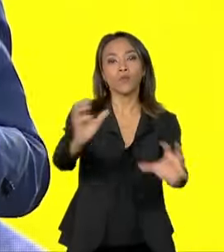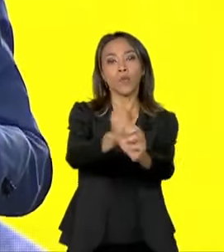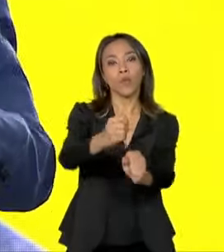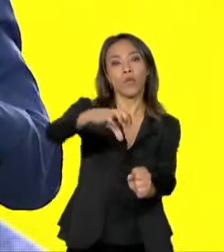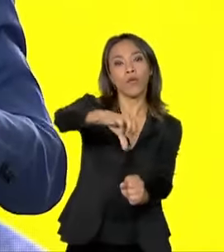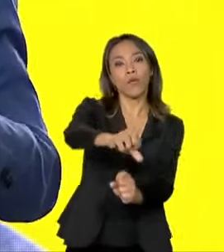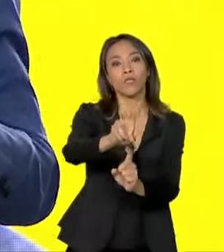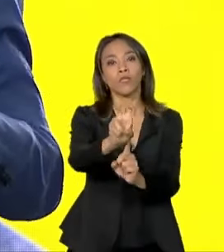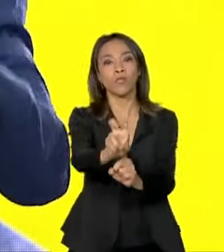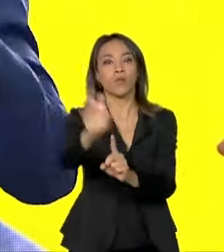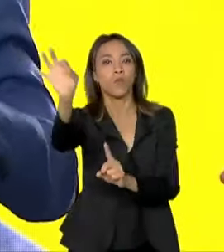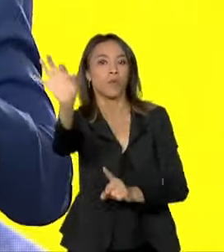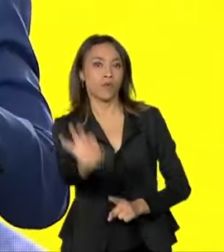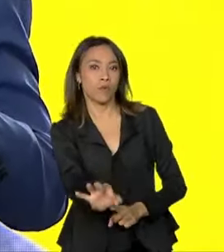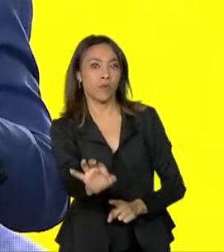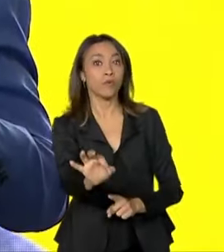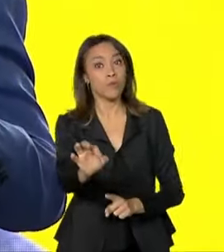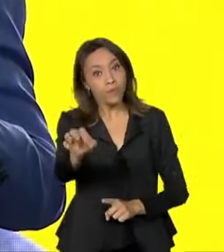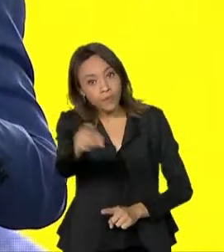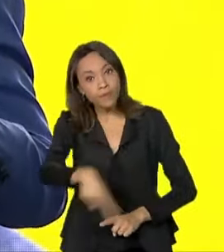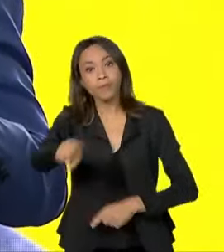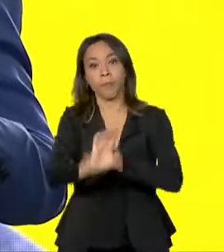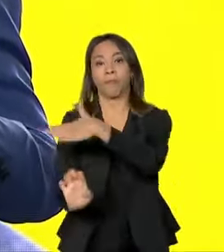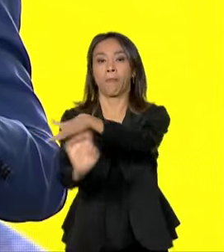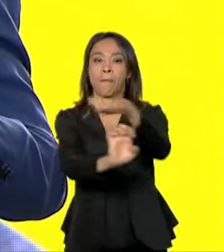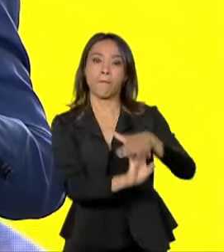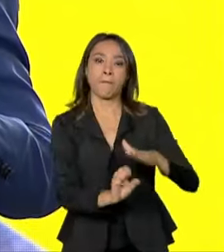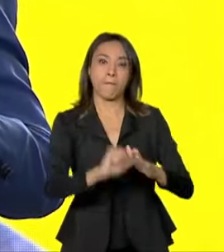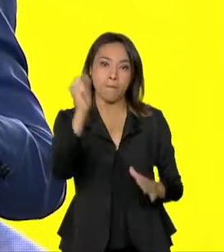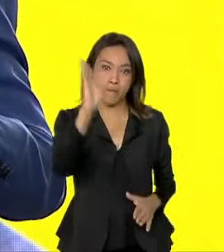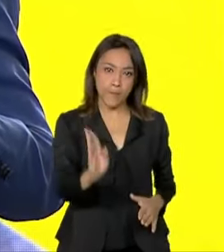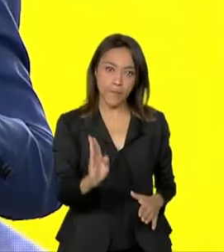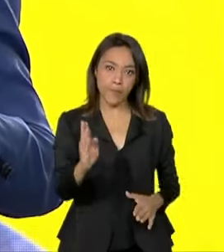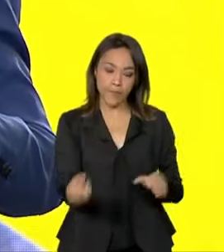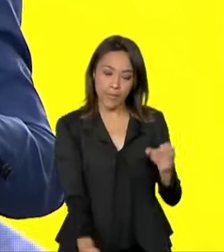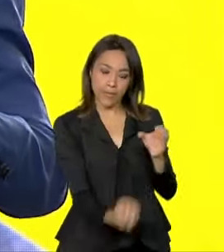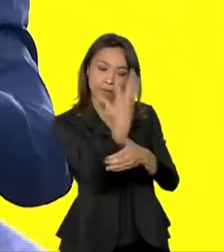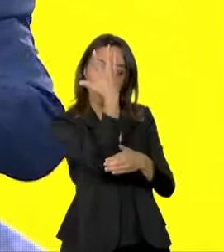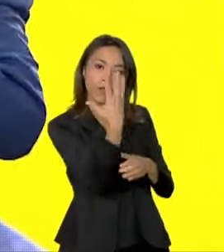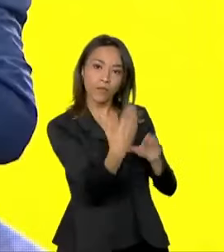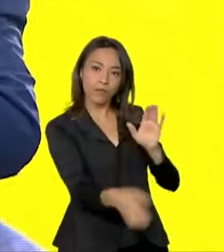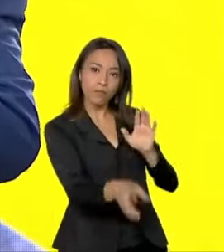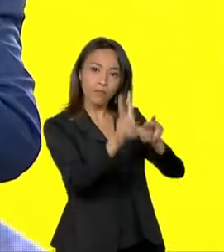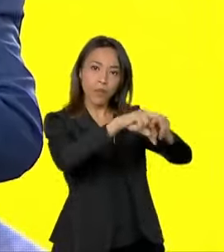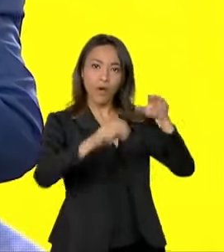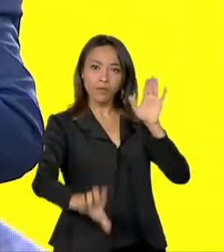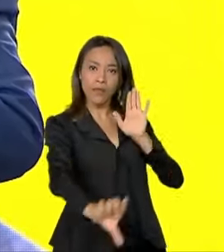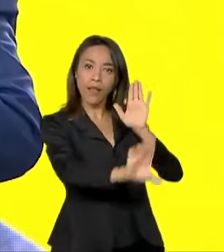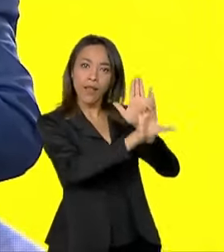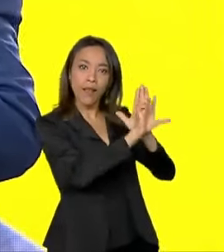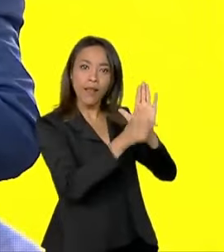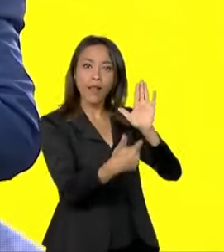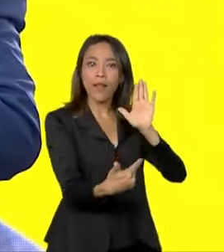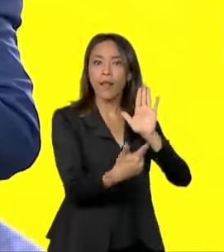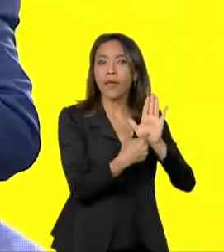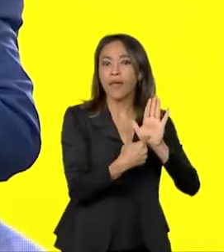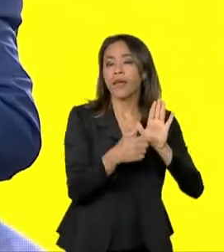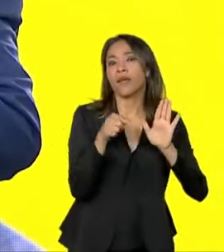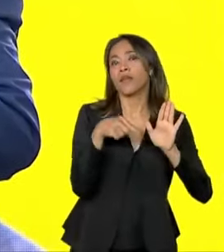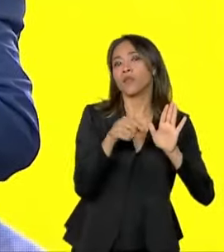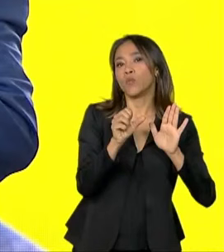95% hoje das empresas brasileiras, criados pela lei do Super Simples e do